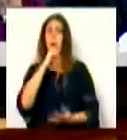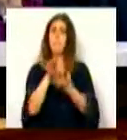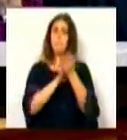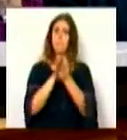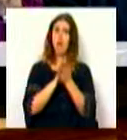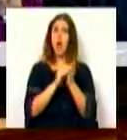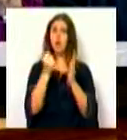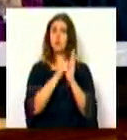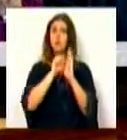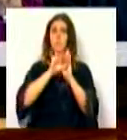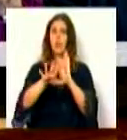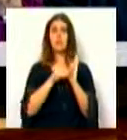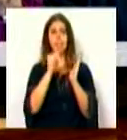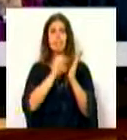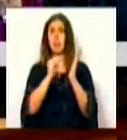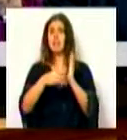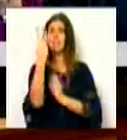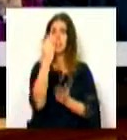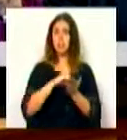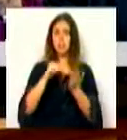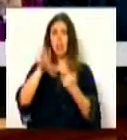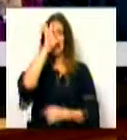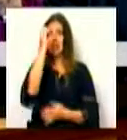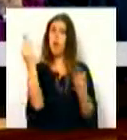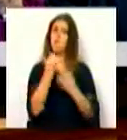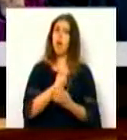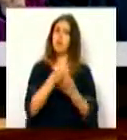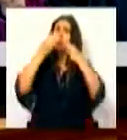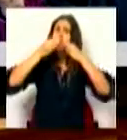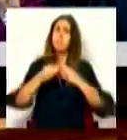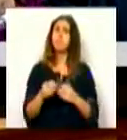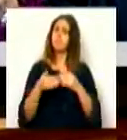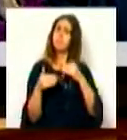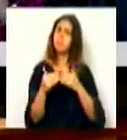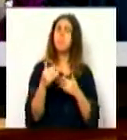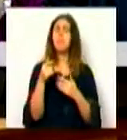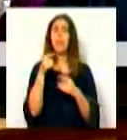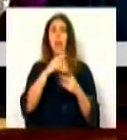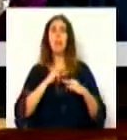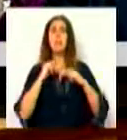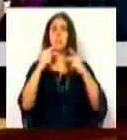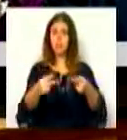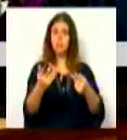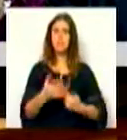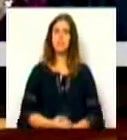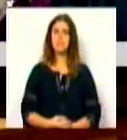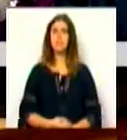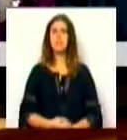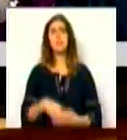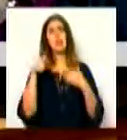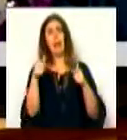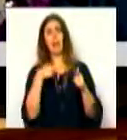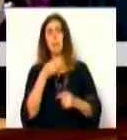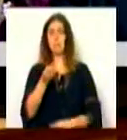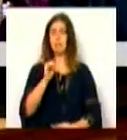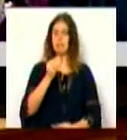de um despacho assinado por três secretários de Estado, efetivará, digamos, essa transferência. Aquilo que o